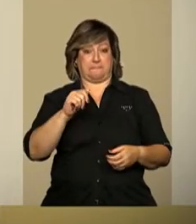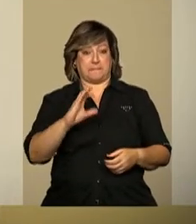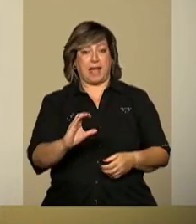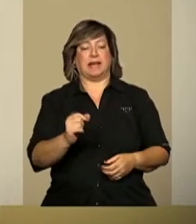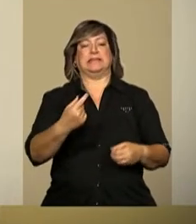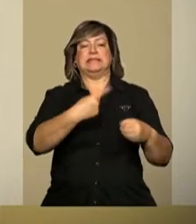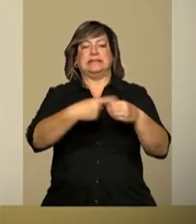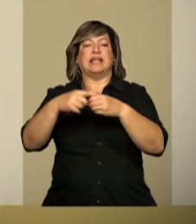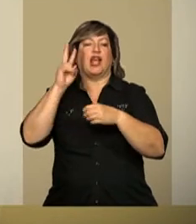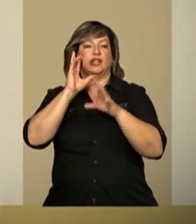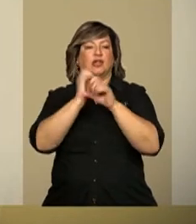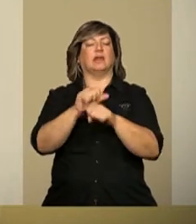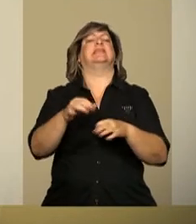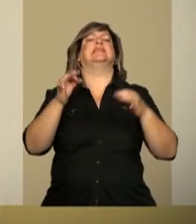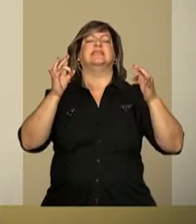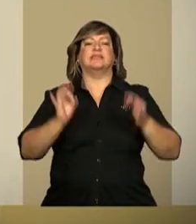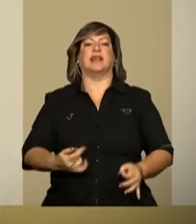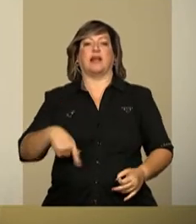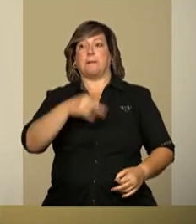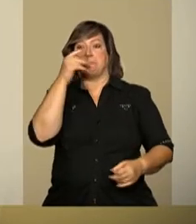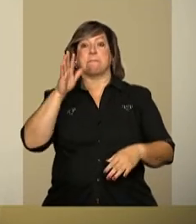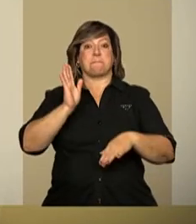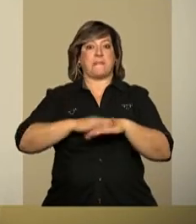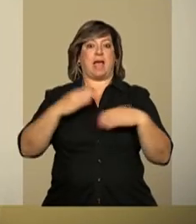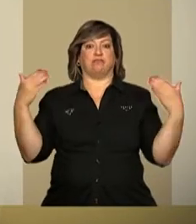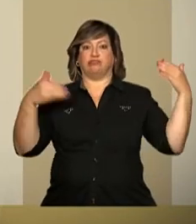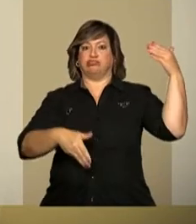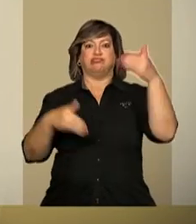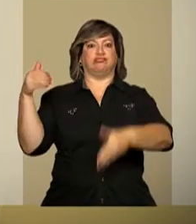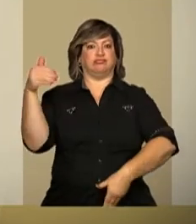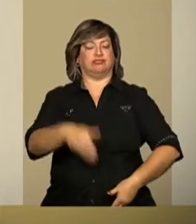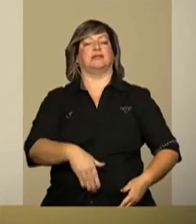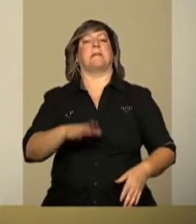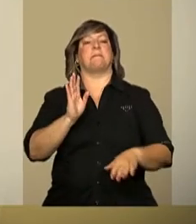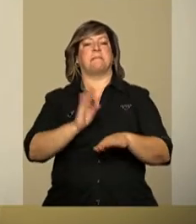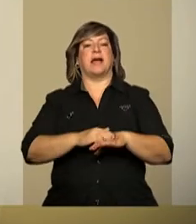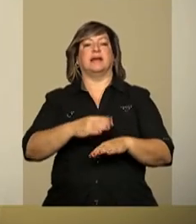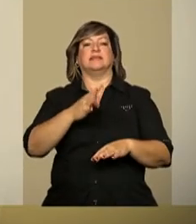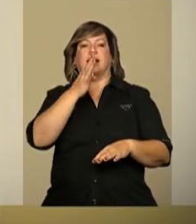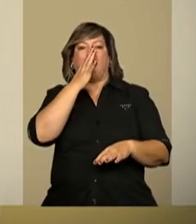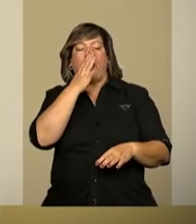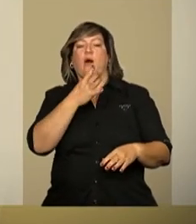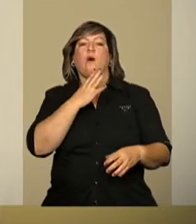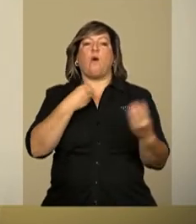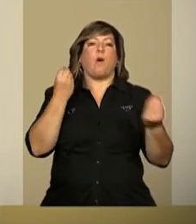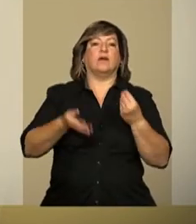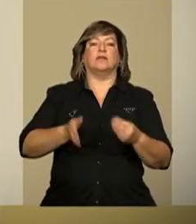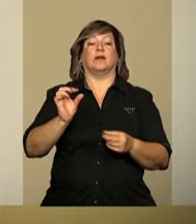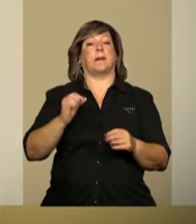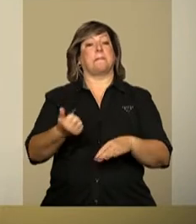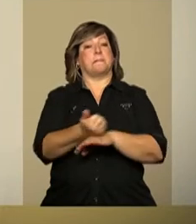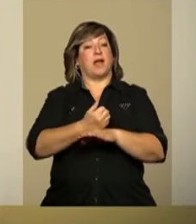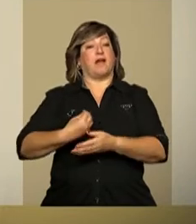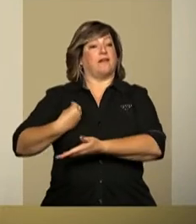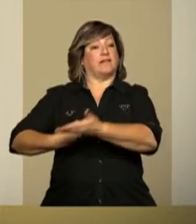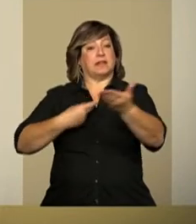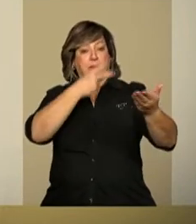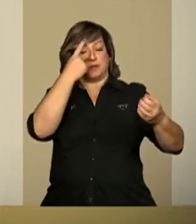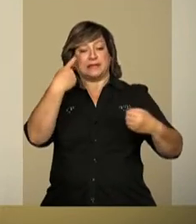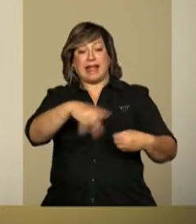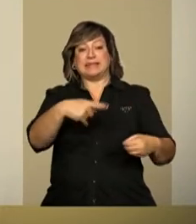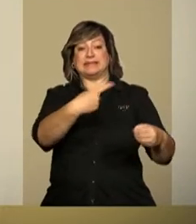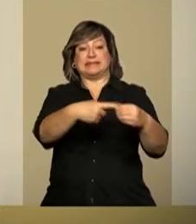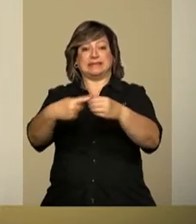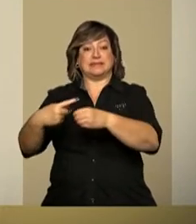vamos certamente Luciano atrair mais turistas além é claro de melhorar a qualidade de vida dos moradores dessas